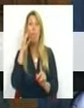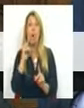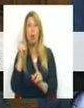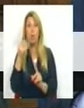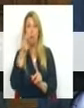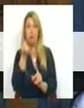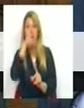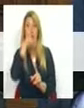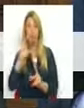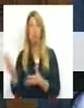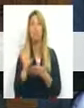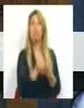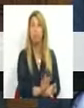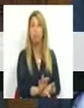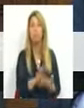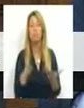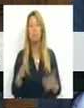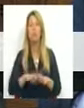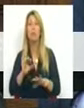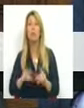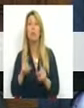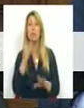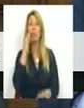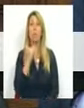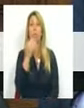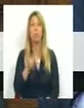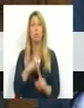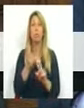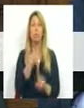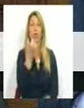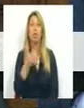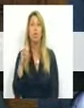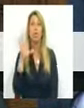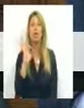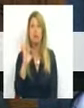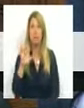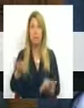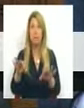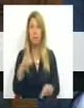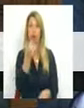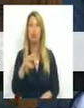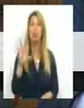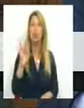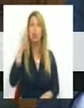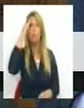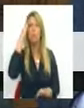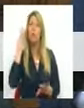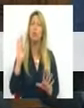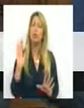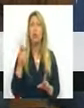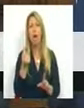fruto dessa dinâmica, o banco em 2014, no final de 2014, julgava estar em condições de pagar os